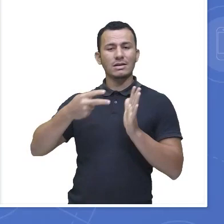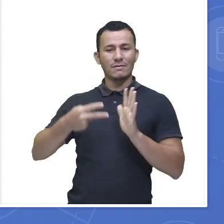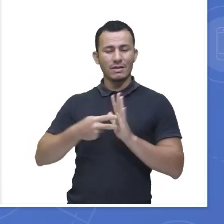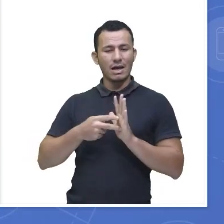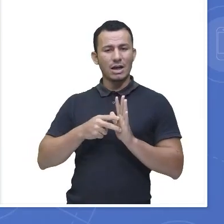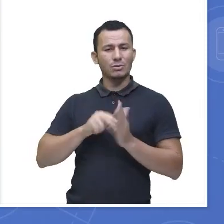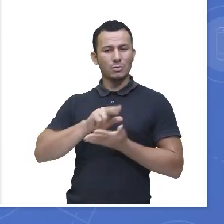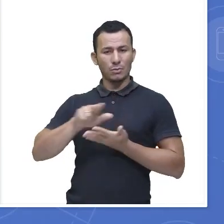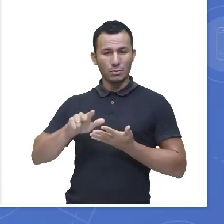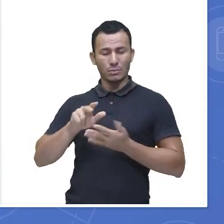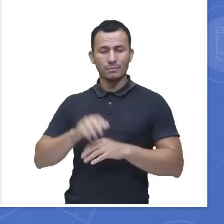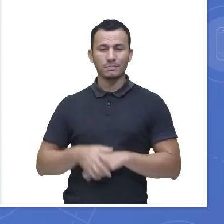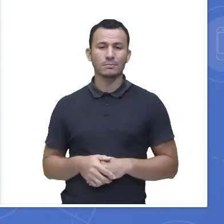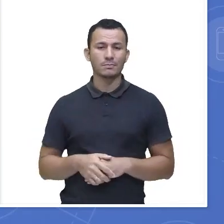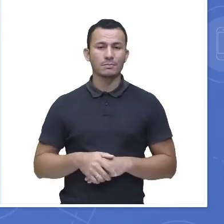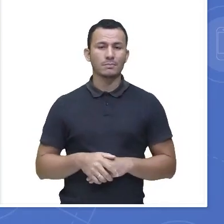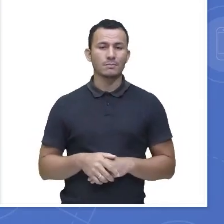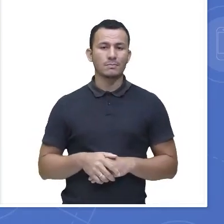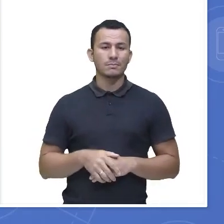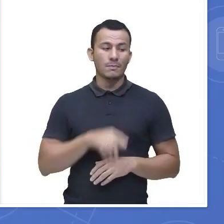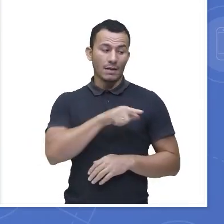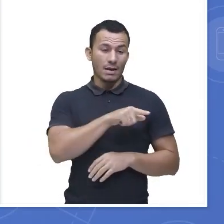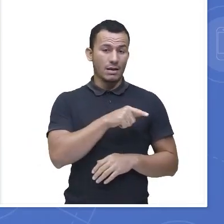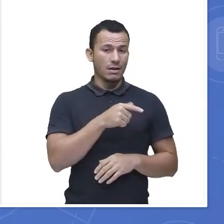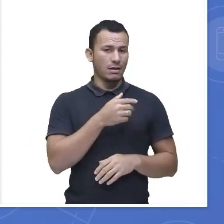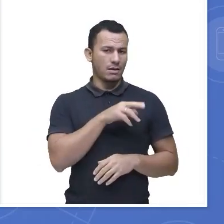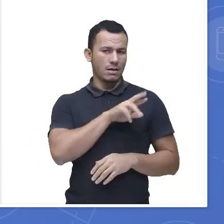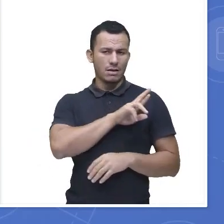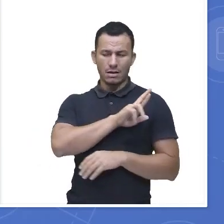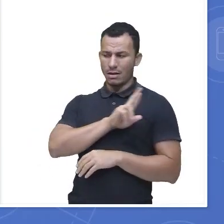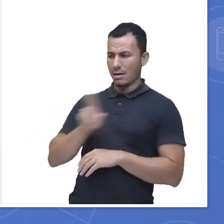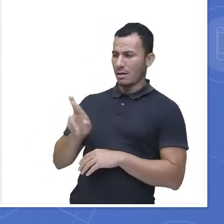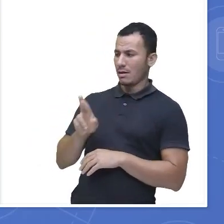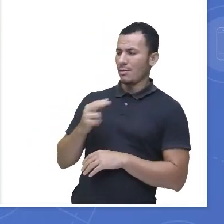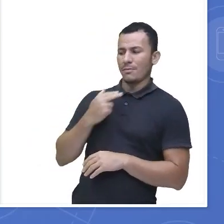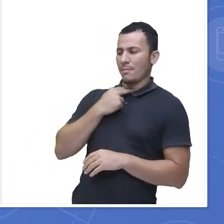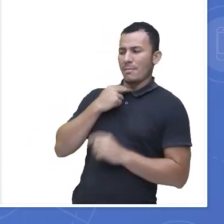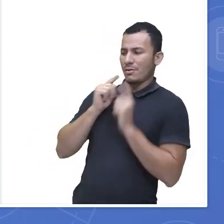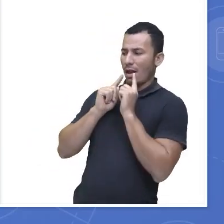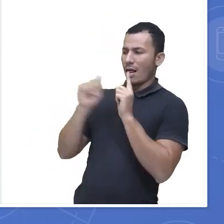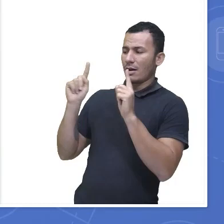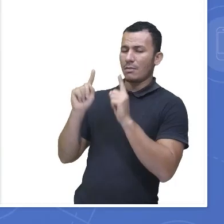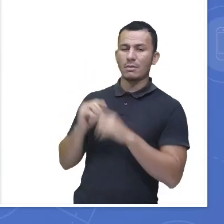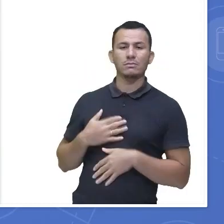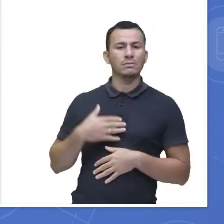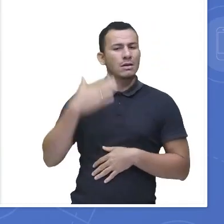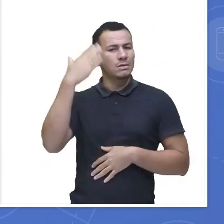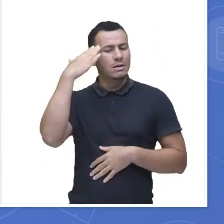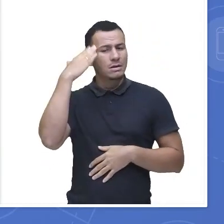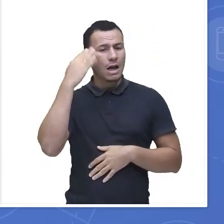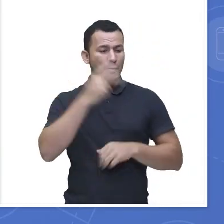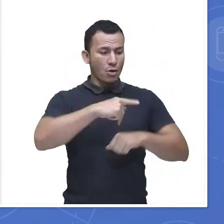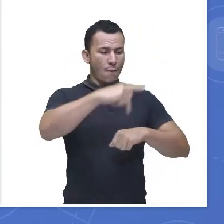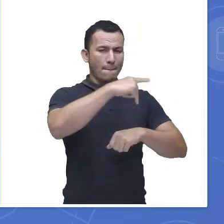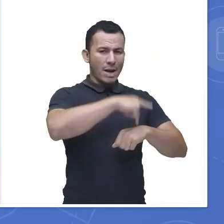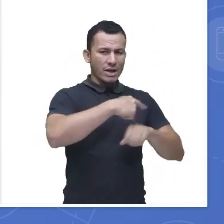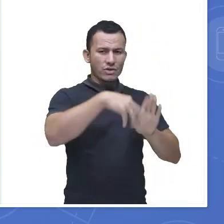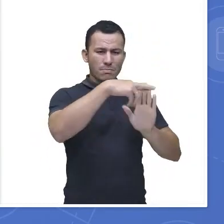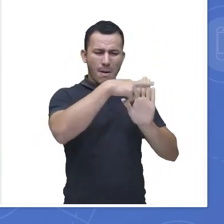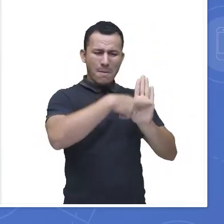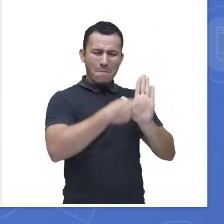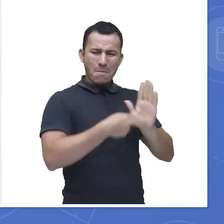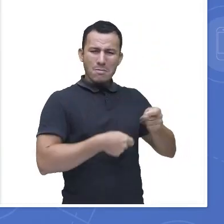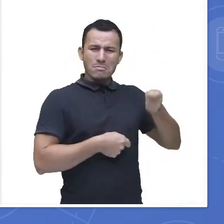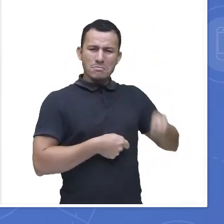o cidadão responde, não posso me queixar, realmente quem vive numa ditadura, num dos sentidos, ele